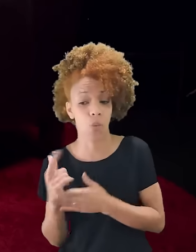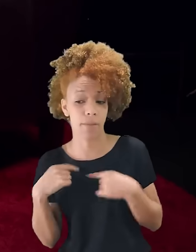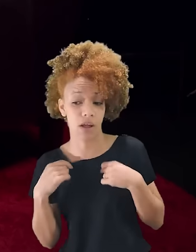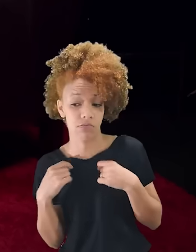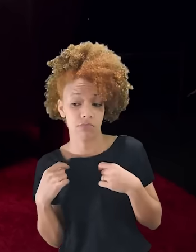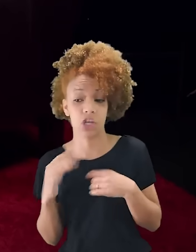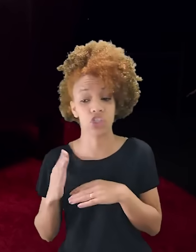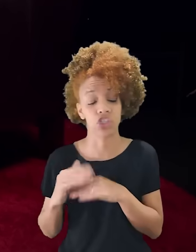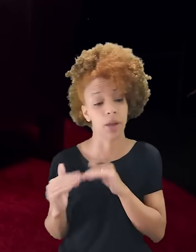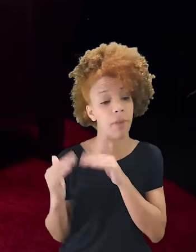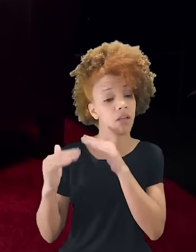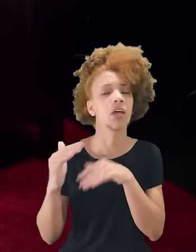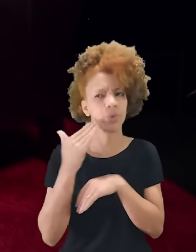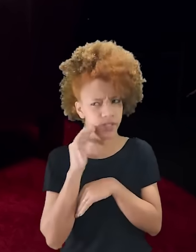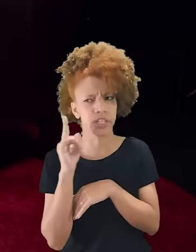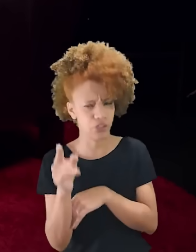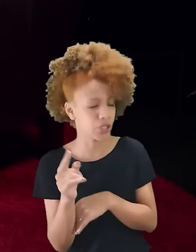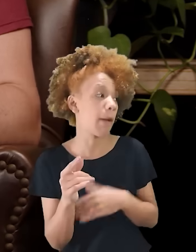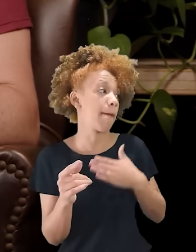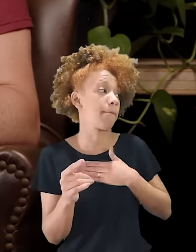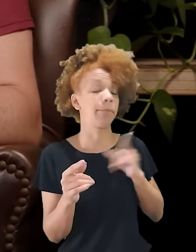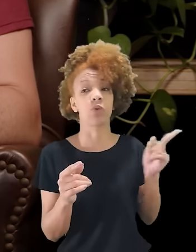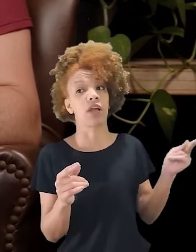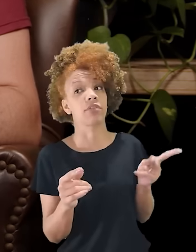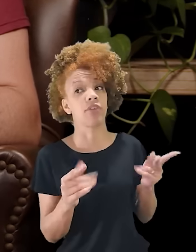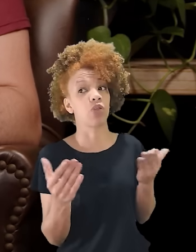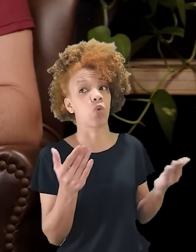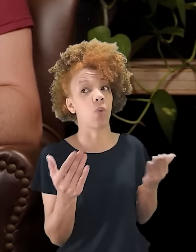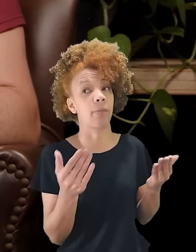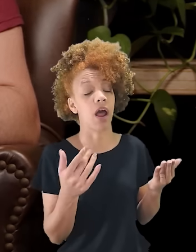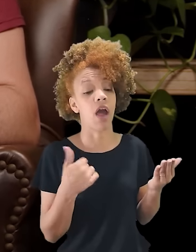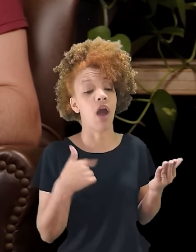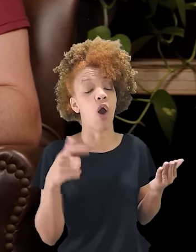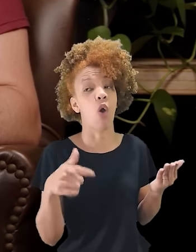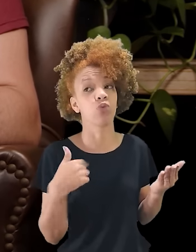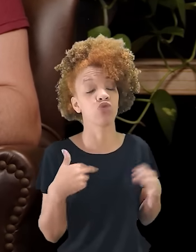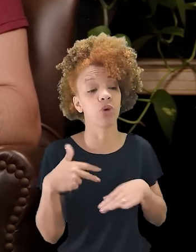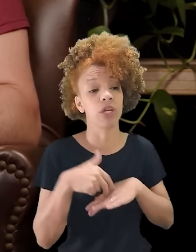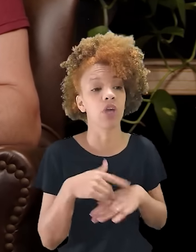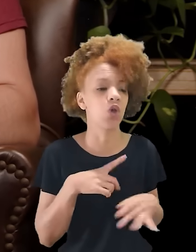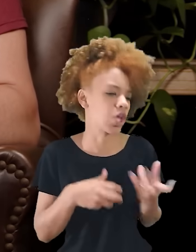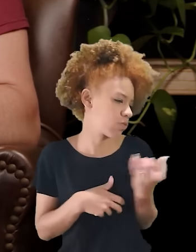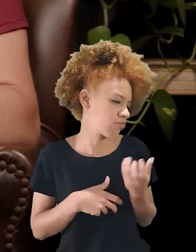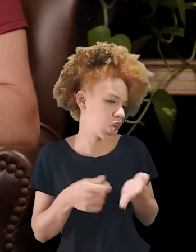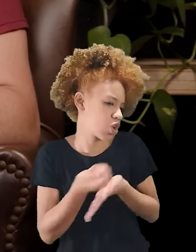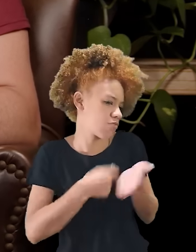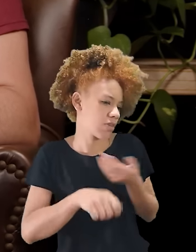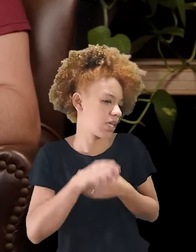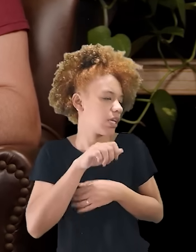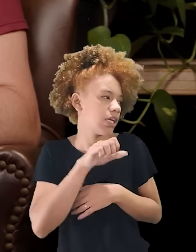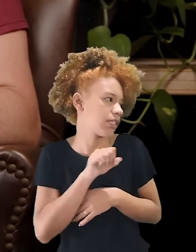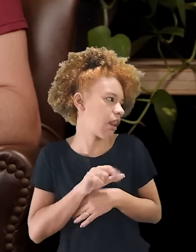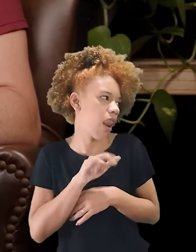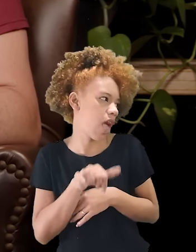umas roupas aqui daqui a pouco ele não isso eu entendi isso eu entendi para mim o que ela tá querendo se comparar onde eu entro nesse lugar assim cara eu tenho a guitarra autografada do